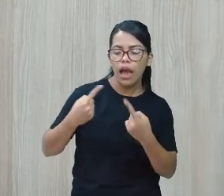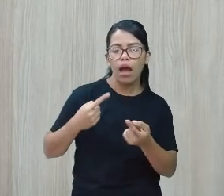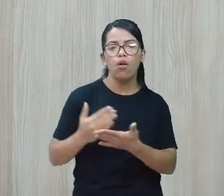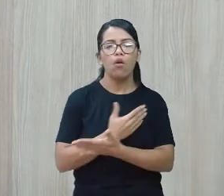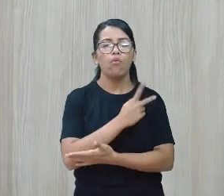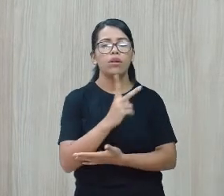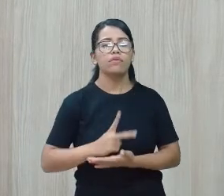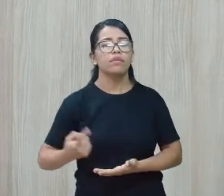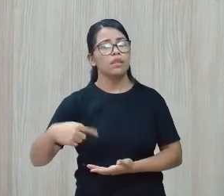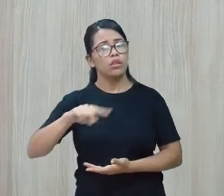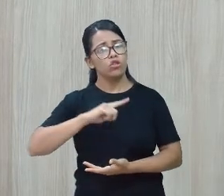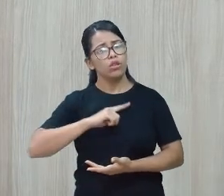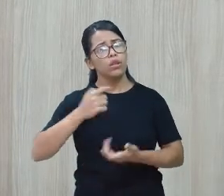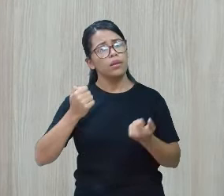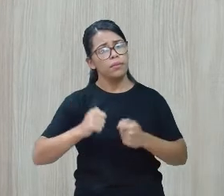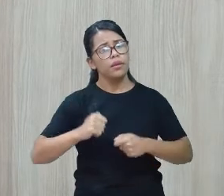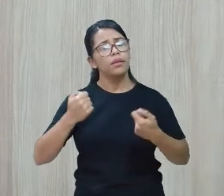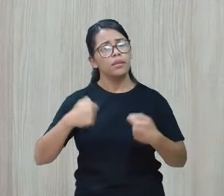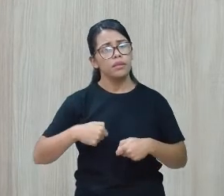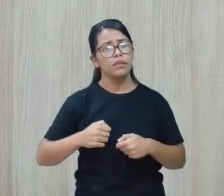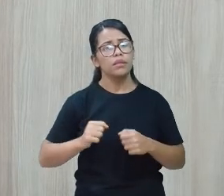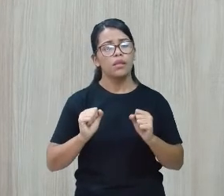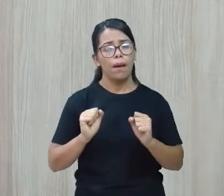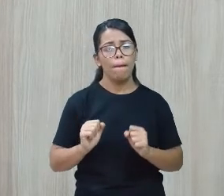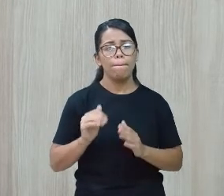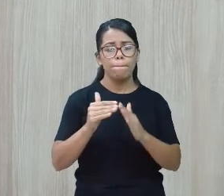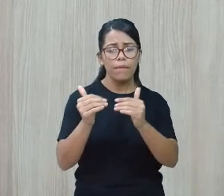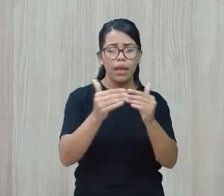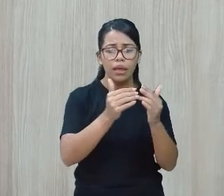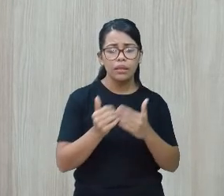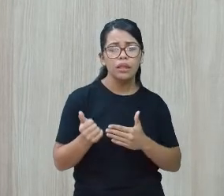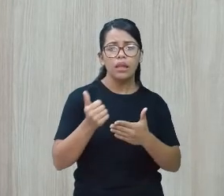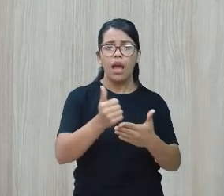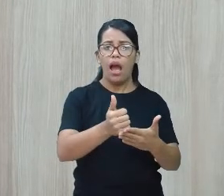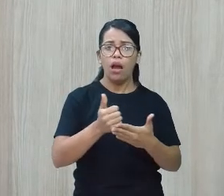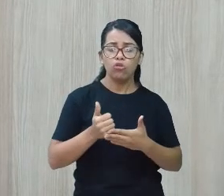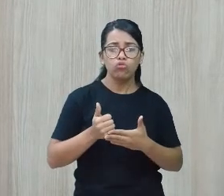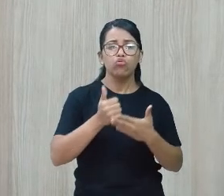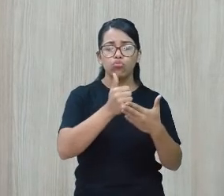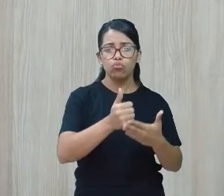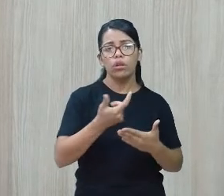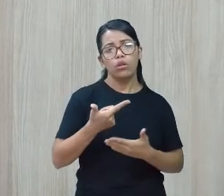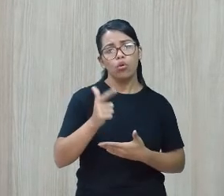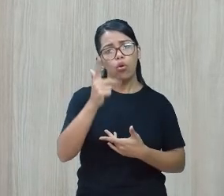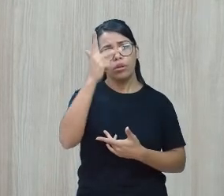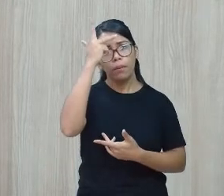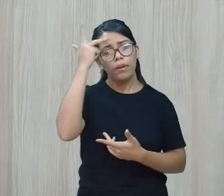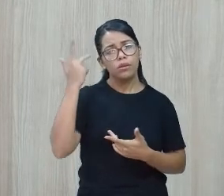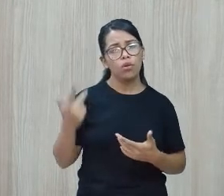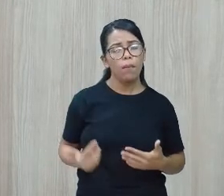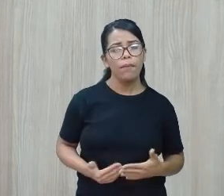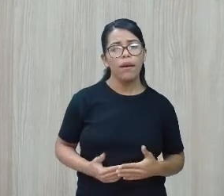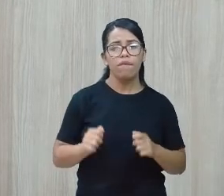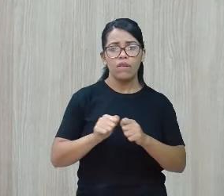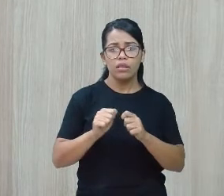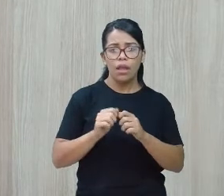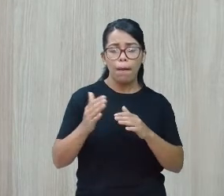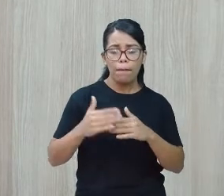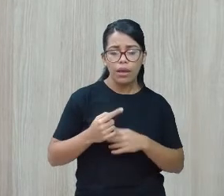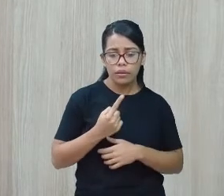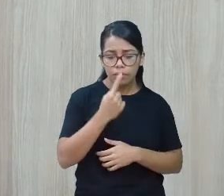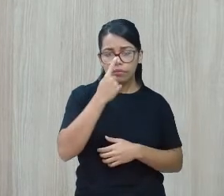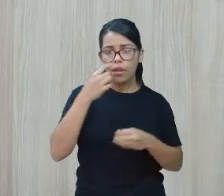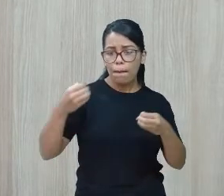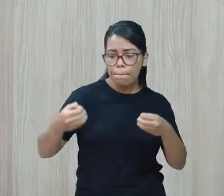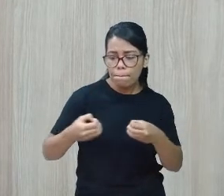a uma outra pessoa para estreitar esse diálogo nas famílias, né? E também, filhos, né? Cada